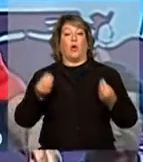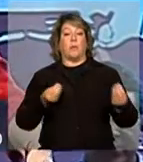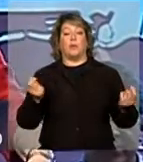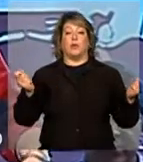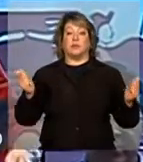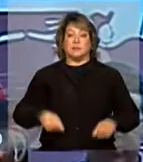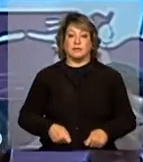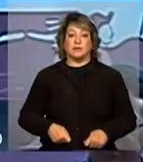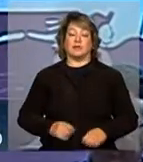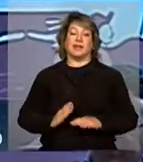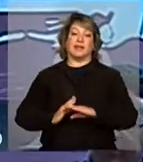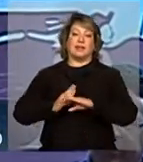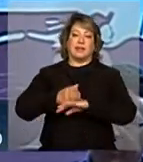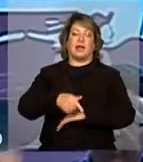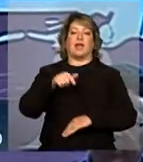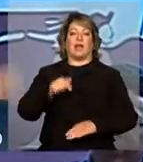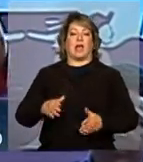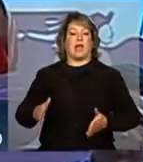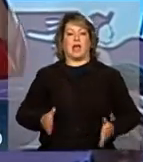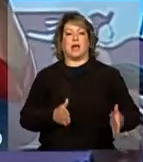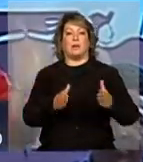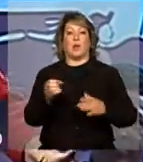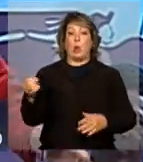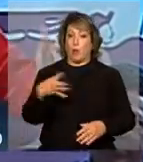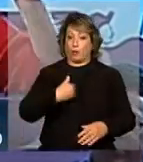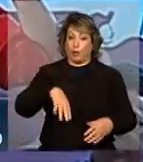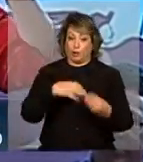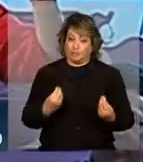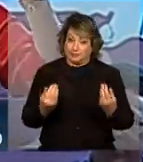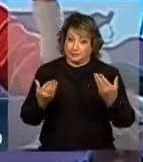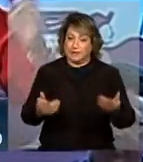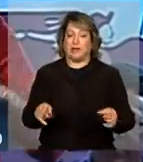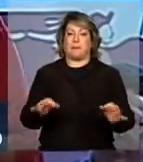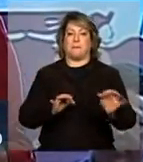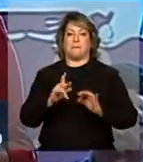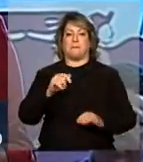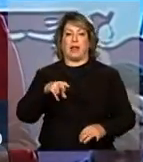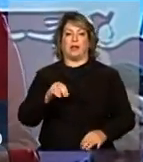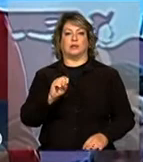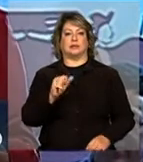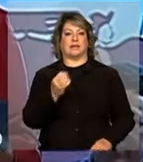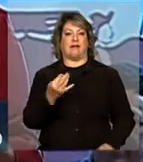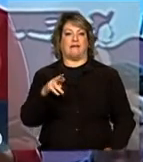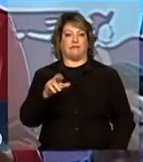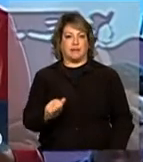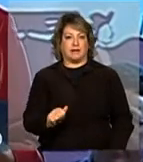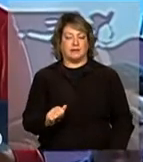entrar neste caminho novo que nós propomos, que é o do Plano Safra,